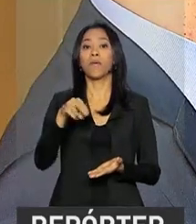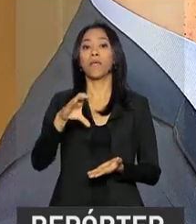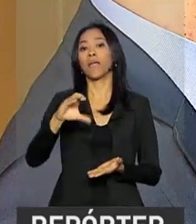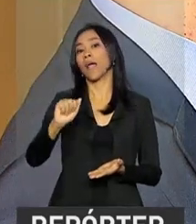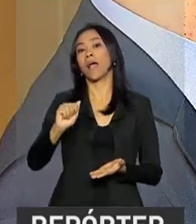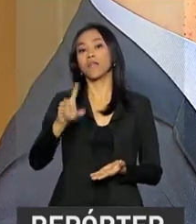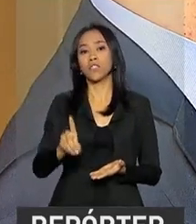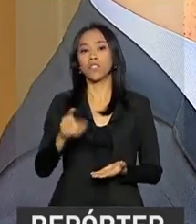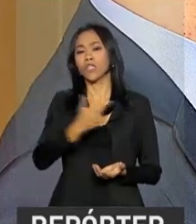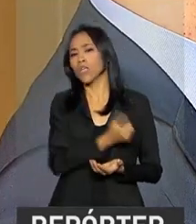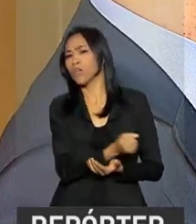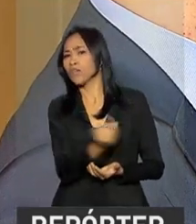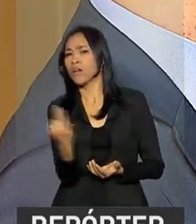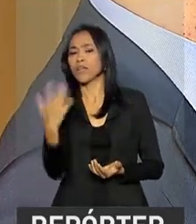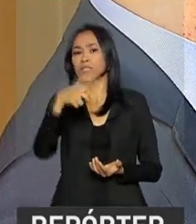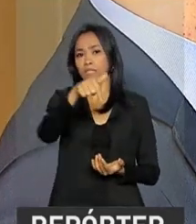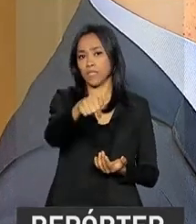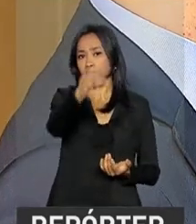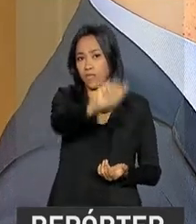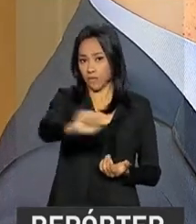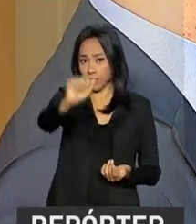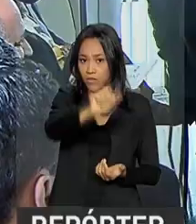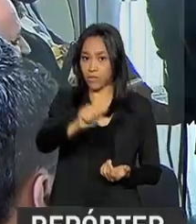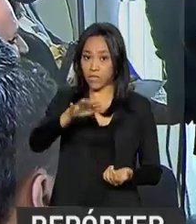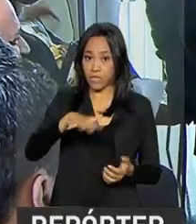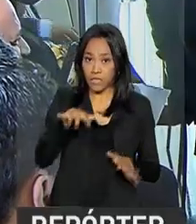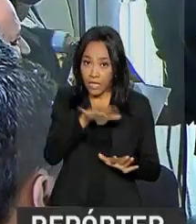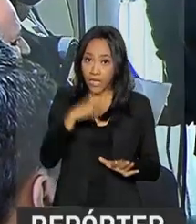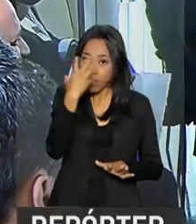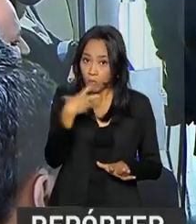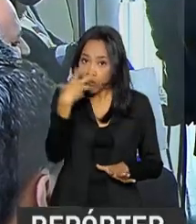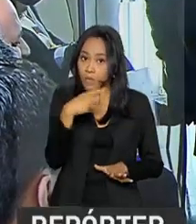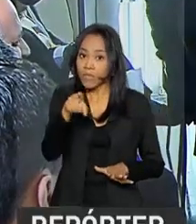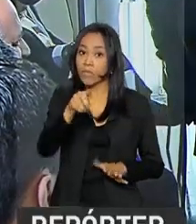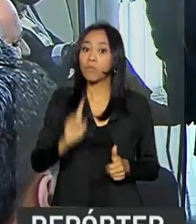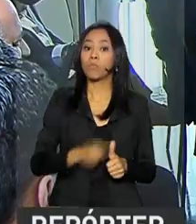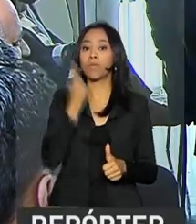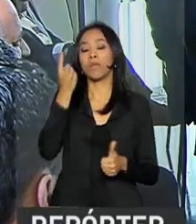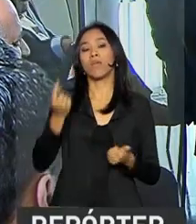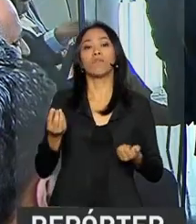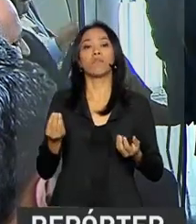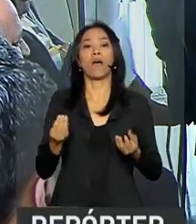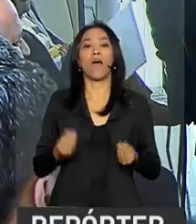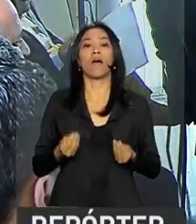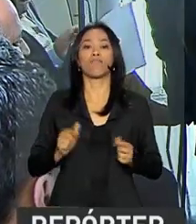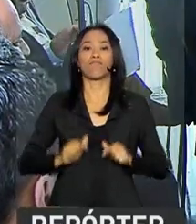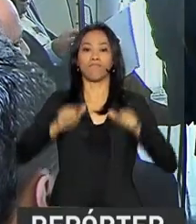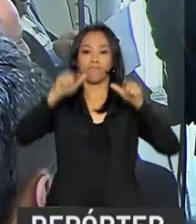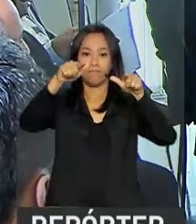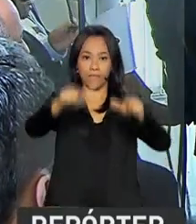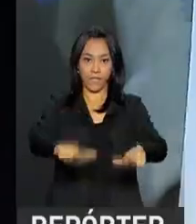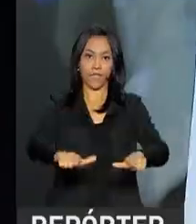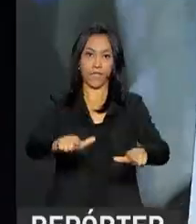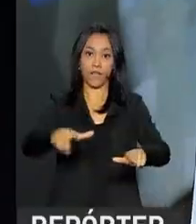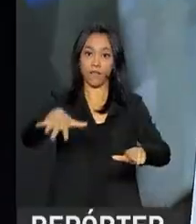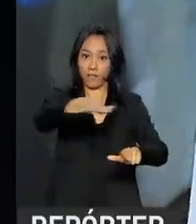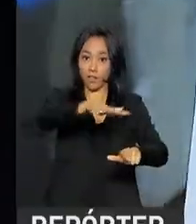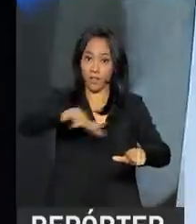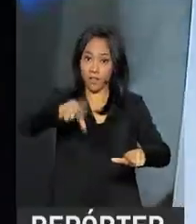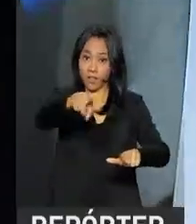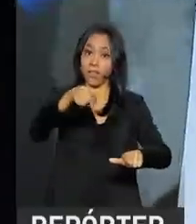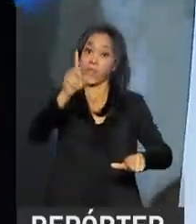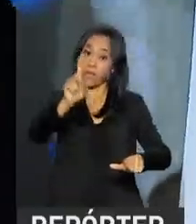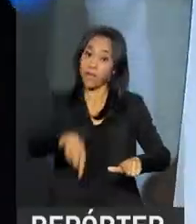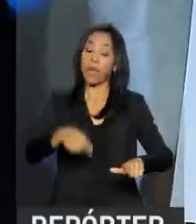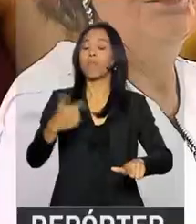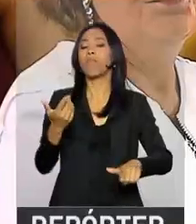7 associações de gestão coletiva musical foram os primeiros a receber o certificado de habilitação. A